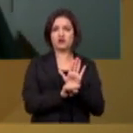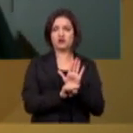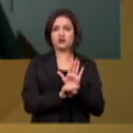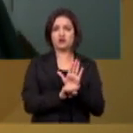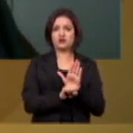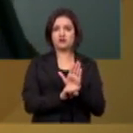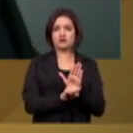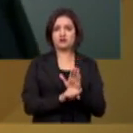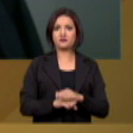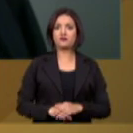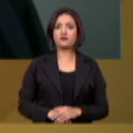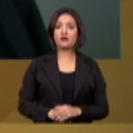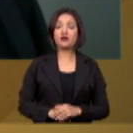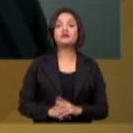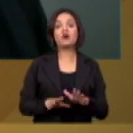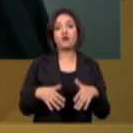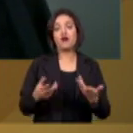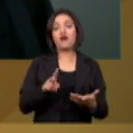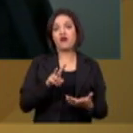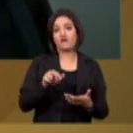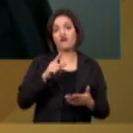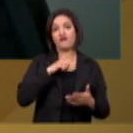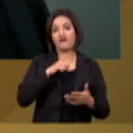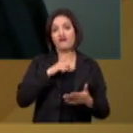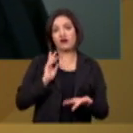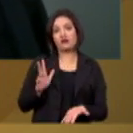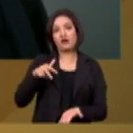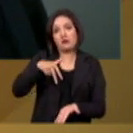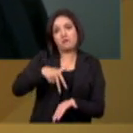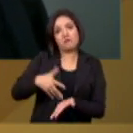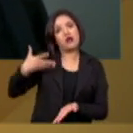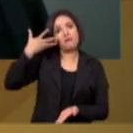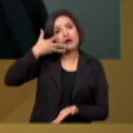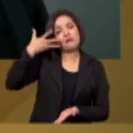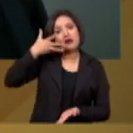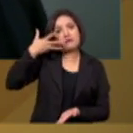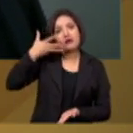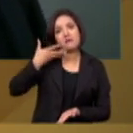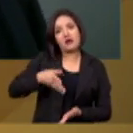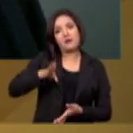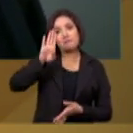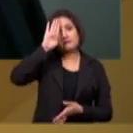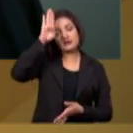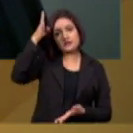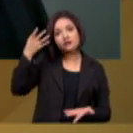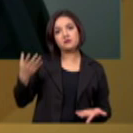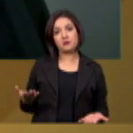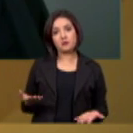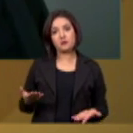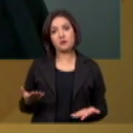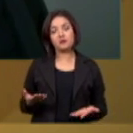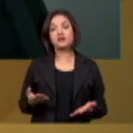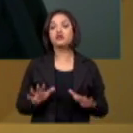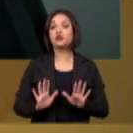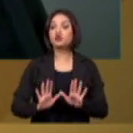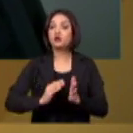em que haverá sustentação oral principalmente neste princípio